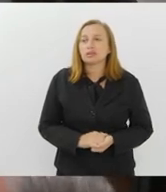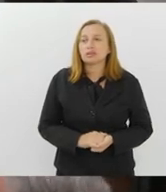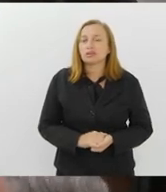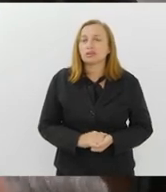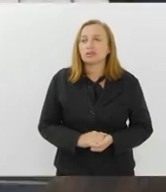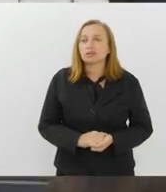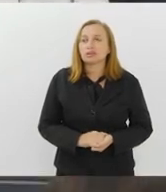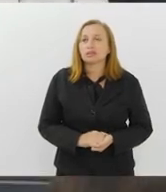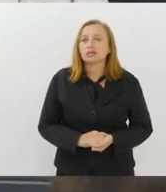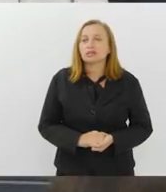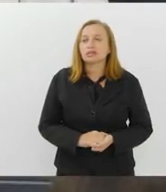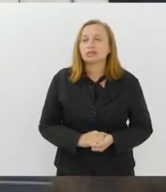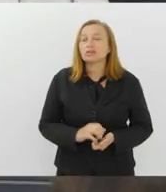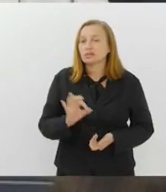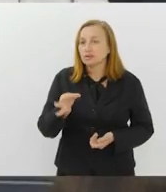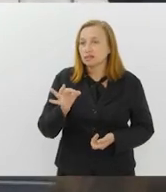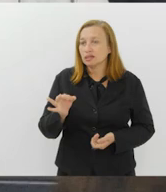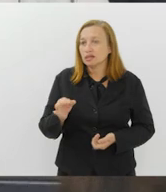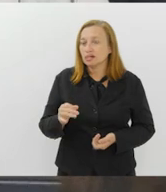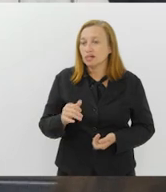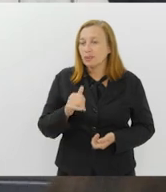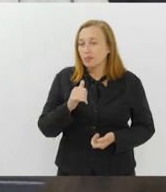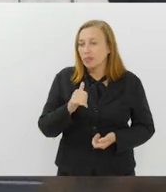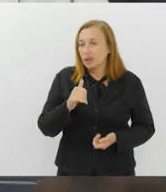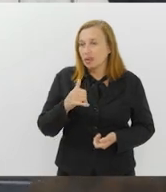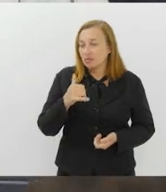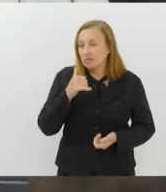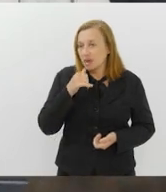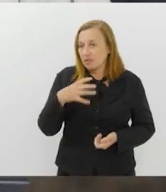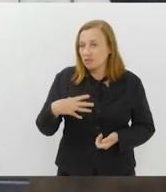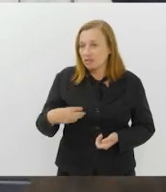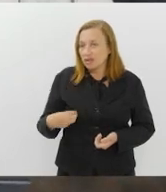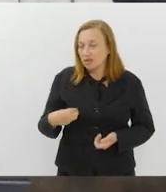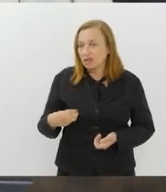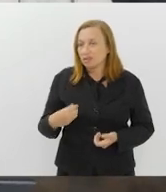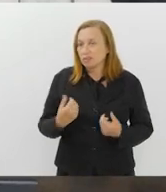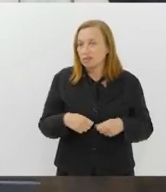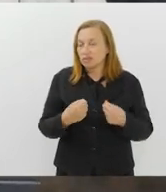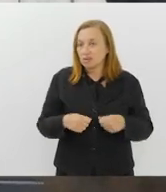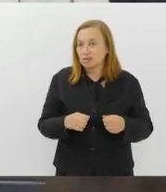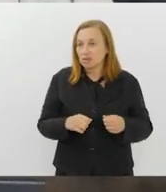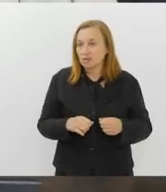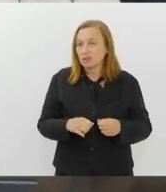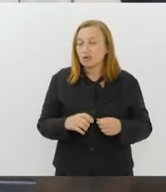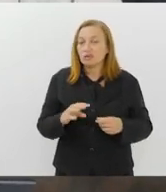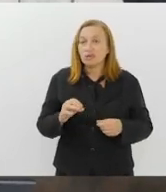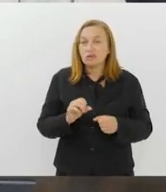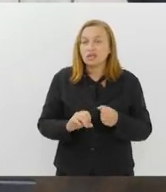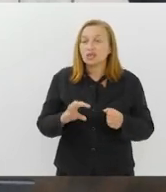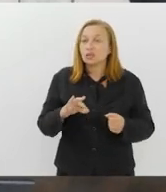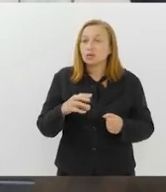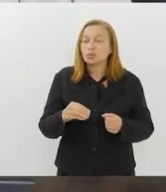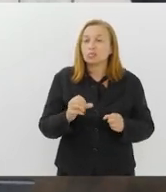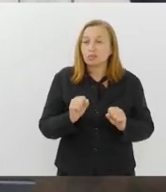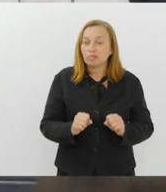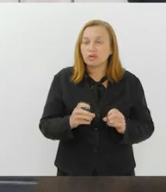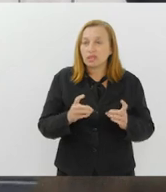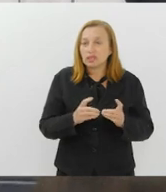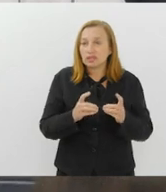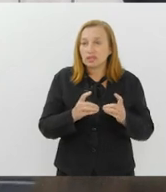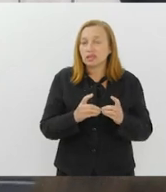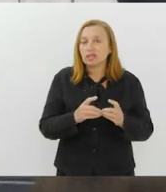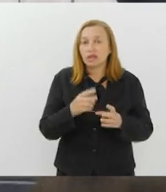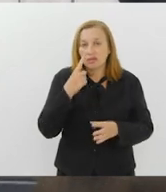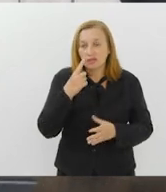É, exatamente. Minha filha teve que abrir. Não sabíamos. Tivemos que abrir lá na hora. Minha filha teve que fazer tudo para poder entender e